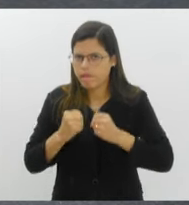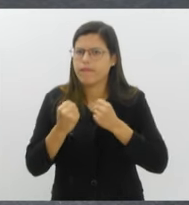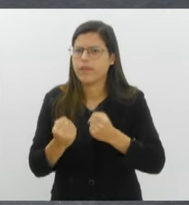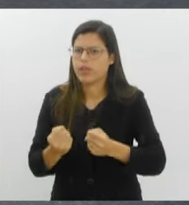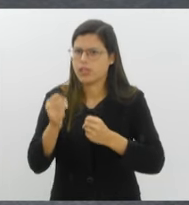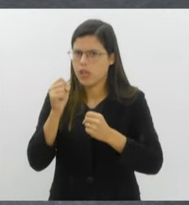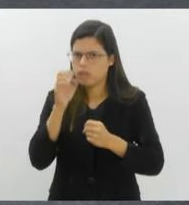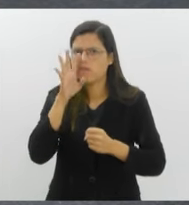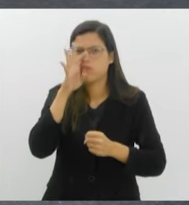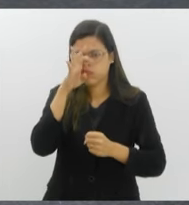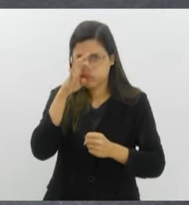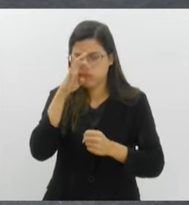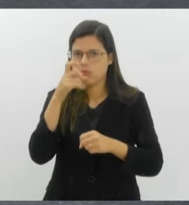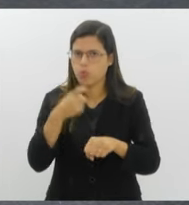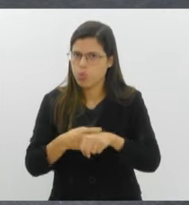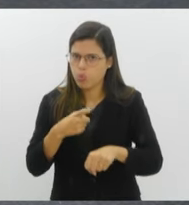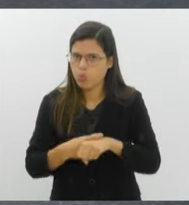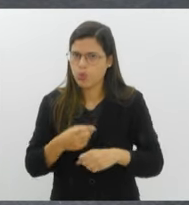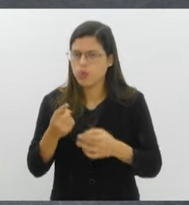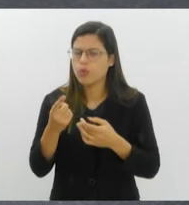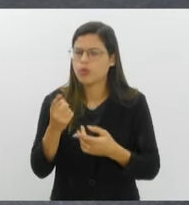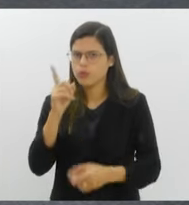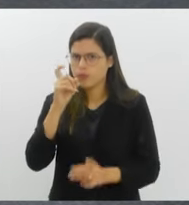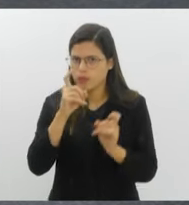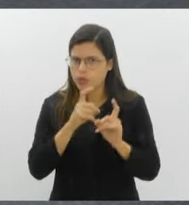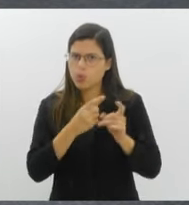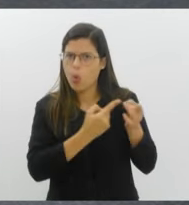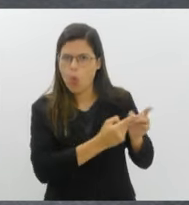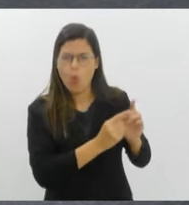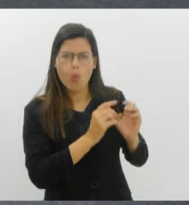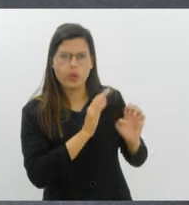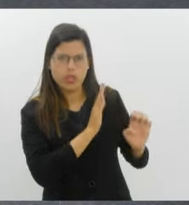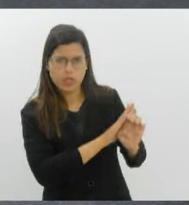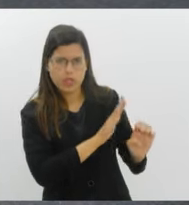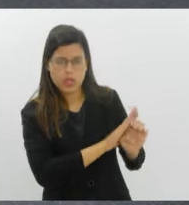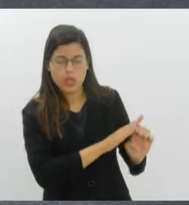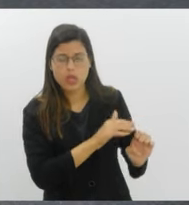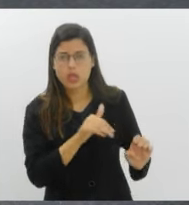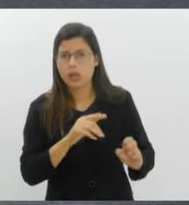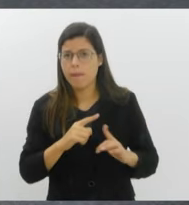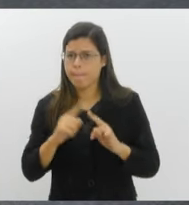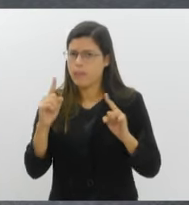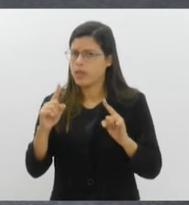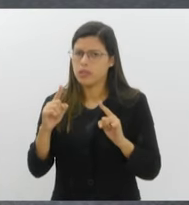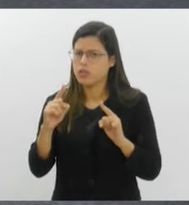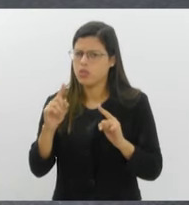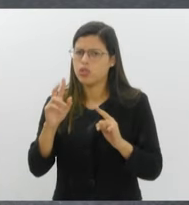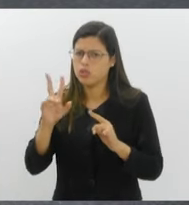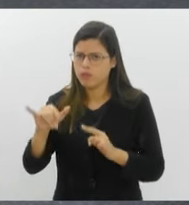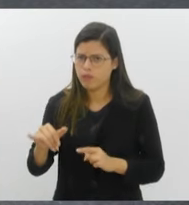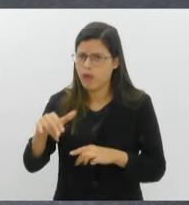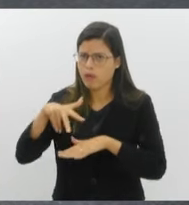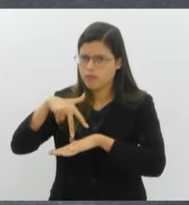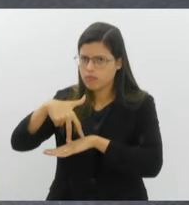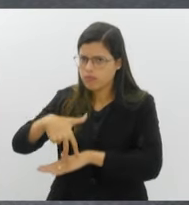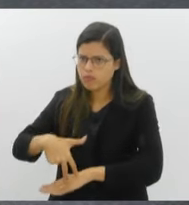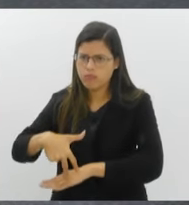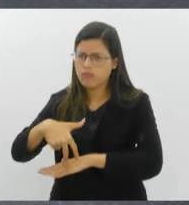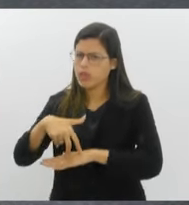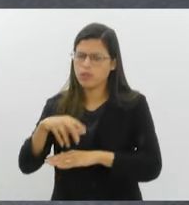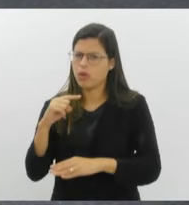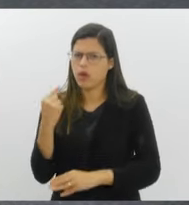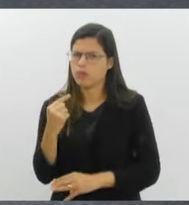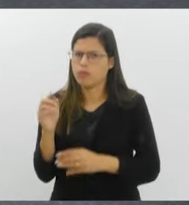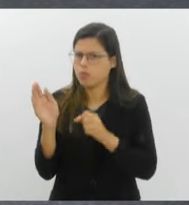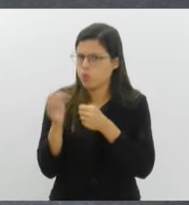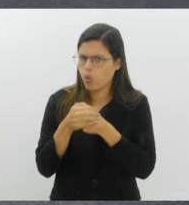à esquerda, mas a gente não vai se furtar contra as ameaçinhas de Dudu, contra a carinha feia de menudo de Eduardo Paes